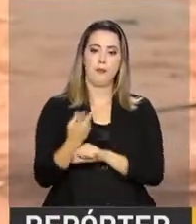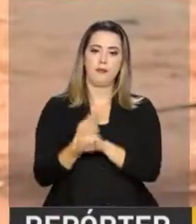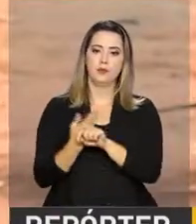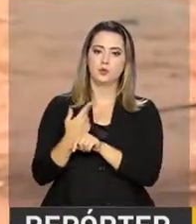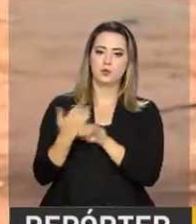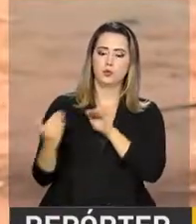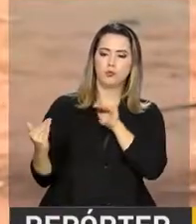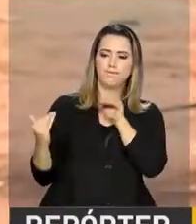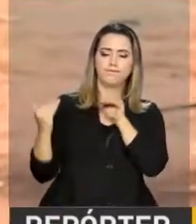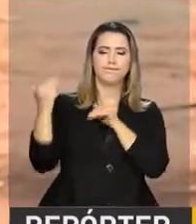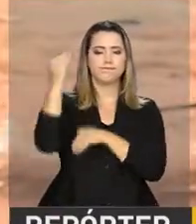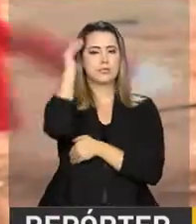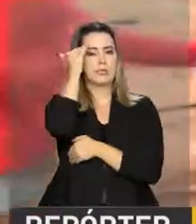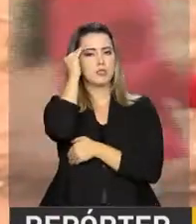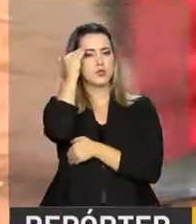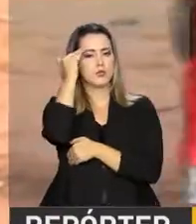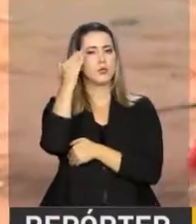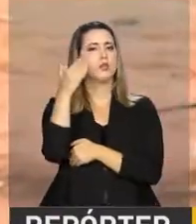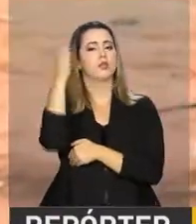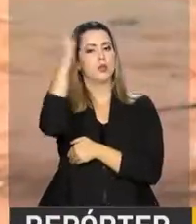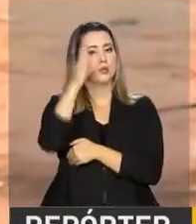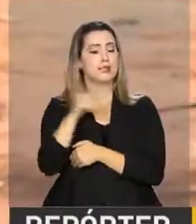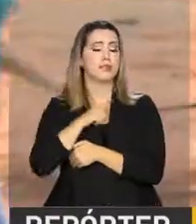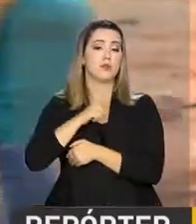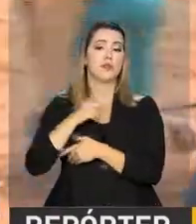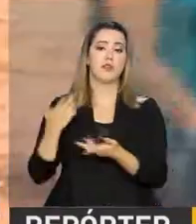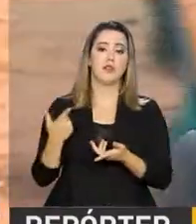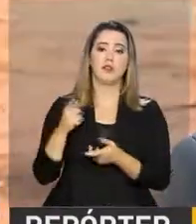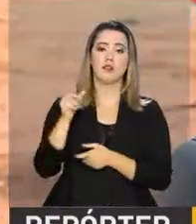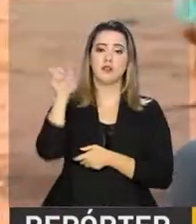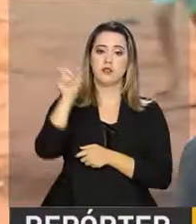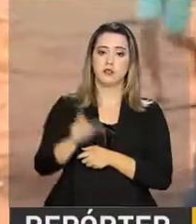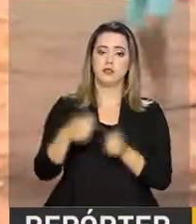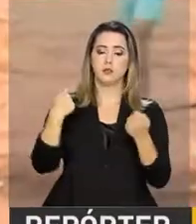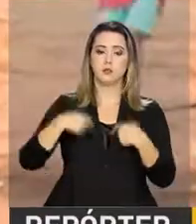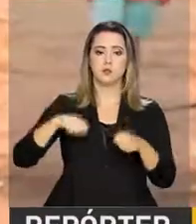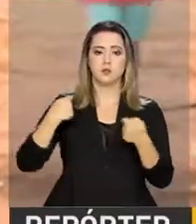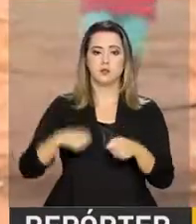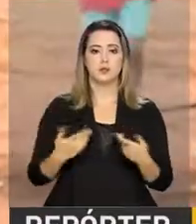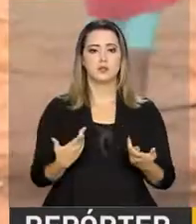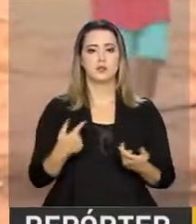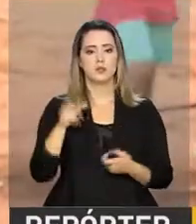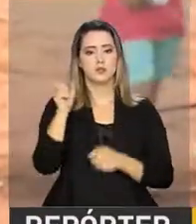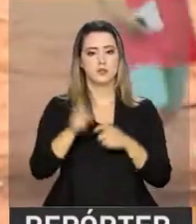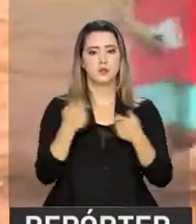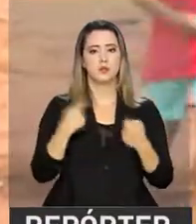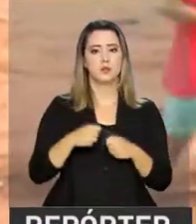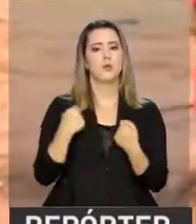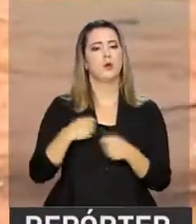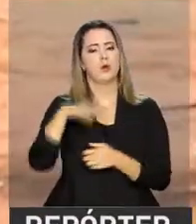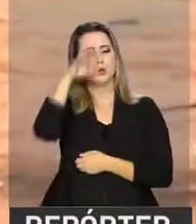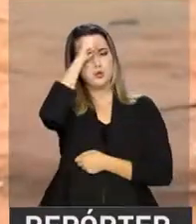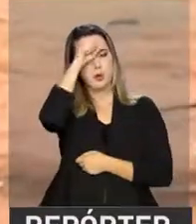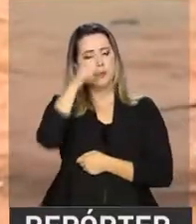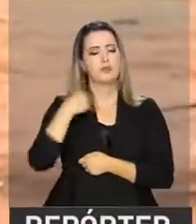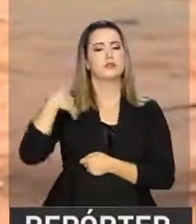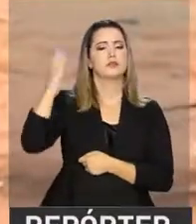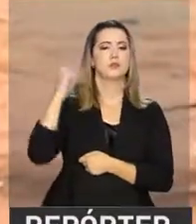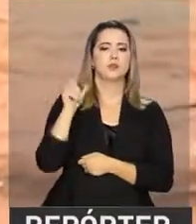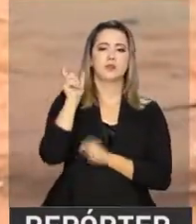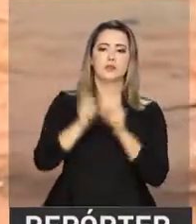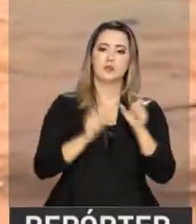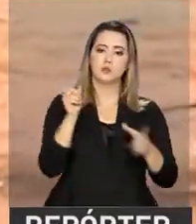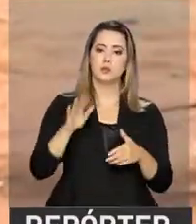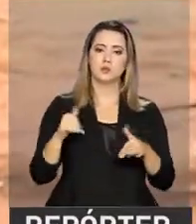de um brasil que existe e um brasil que as pessoas necessitam e um brasil onde as pessoas podem aprender muito com esses com essas